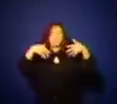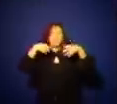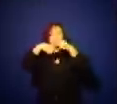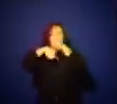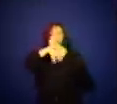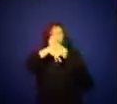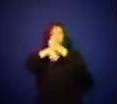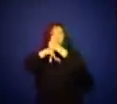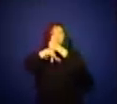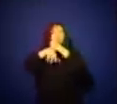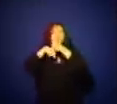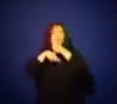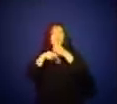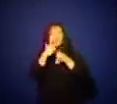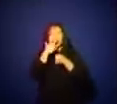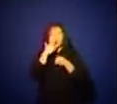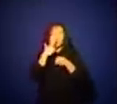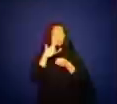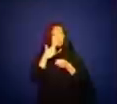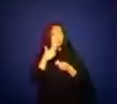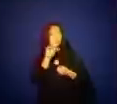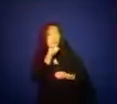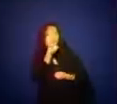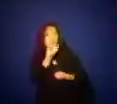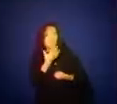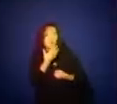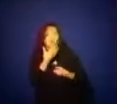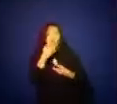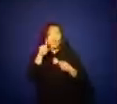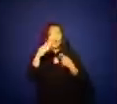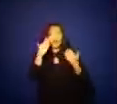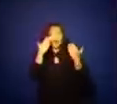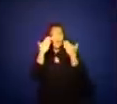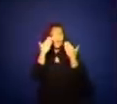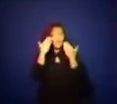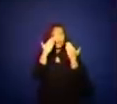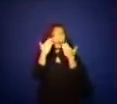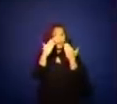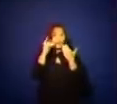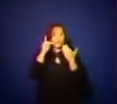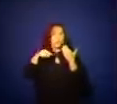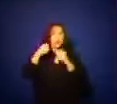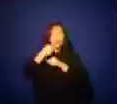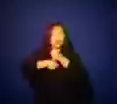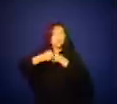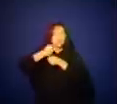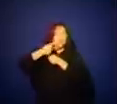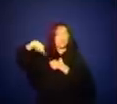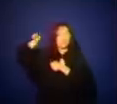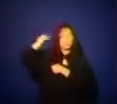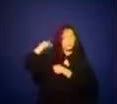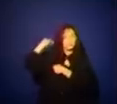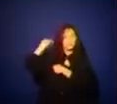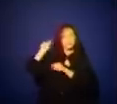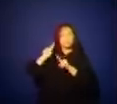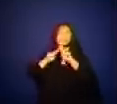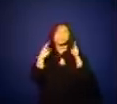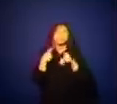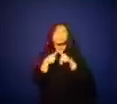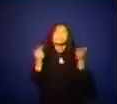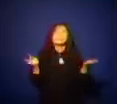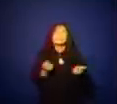parece surpreendente se comparado com que a gente achava que ia acontecer por uma mesma taxa Então por que que isso está acontecendo